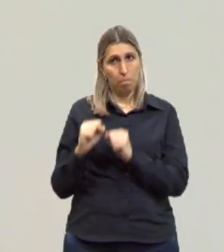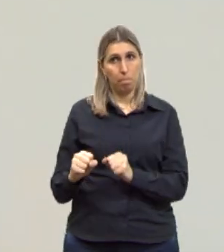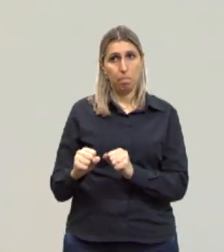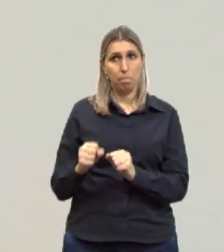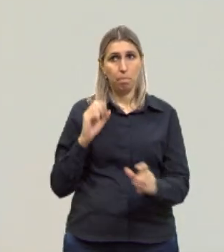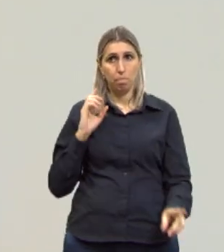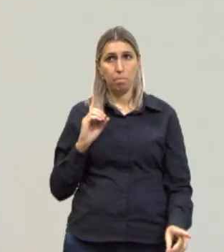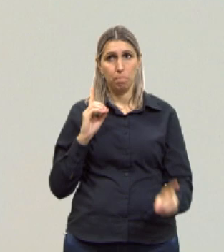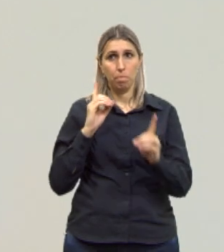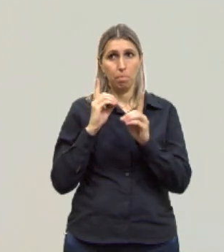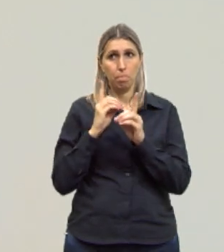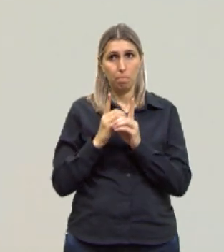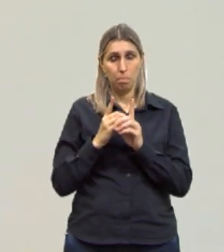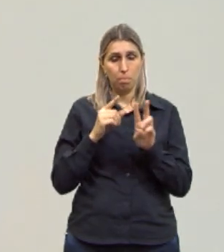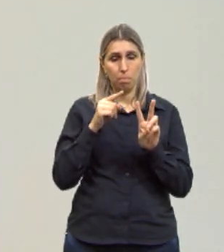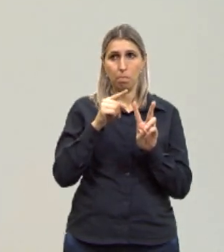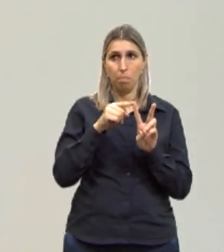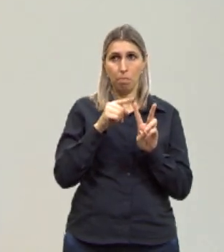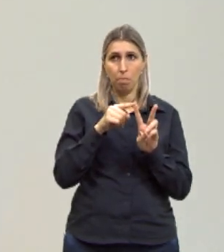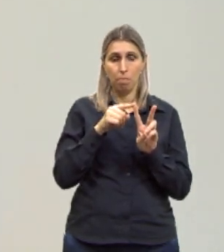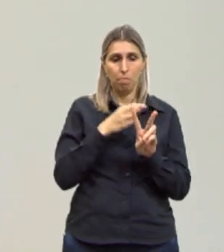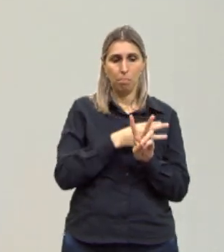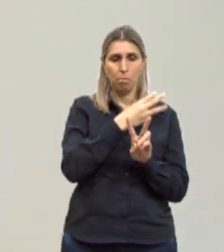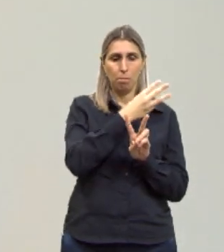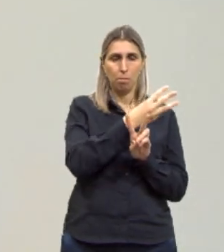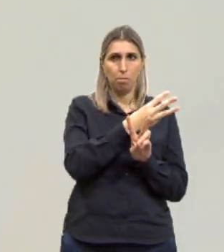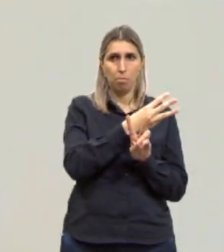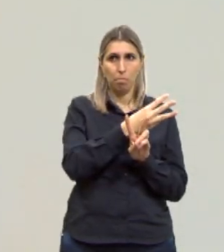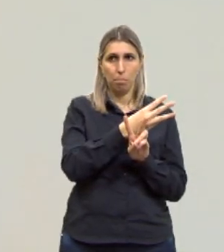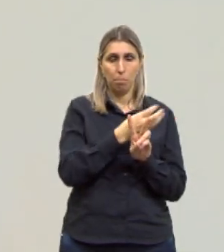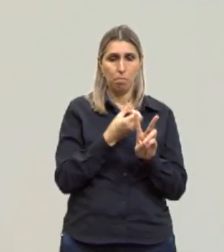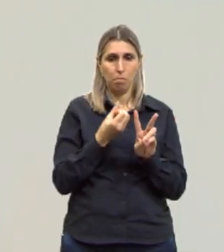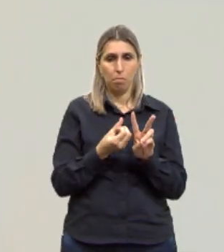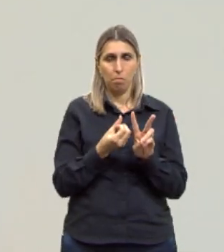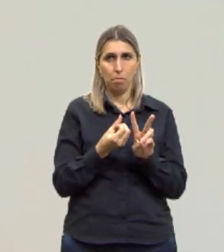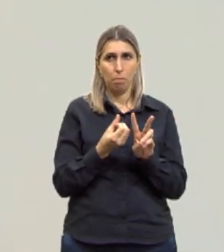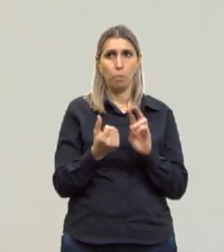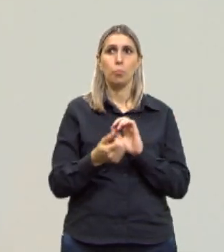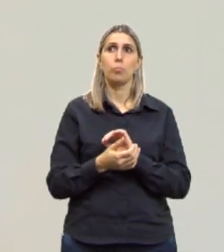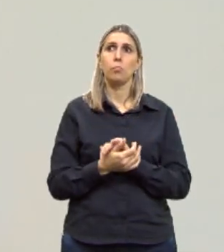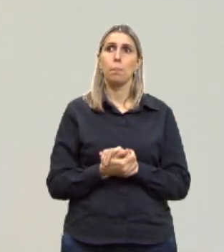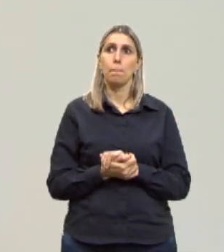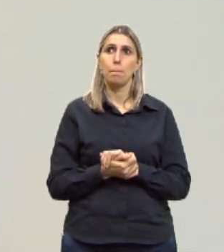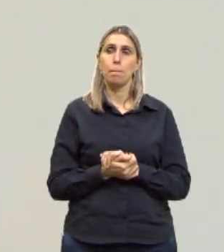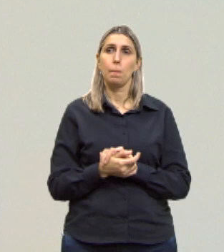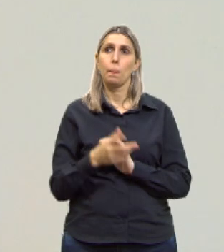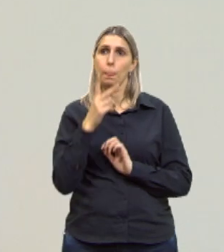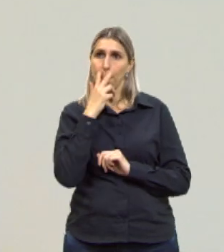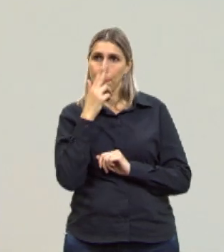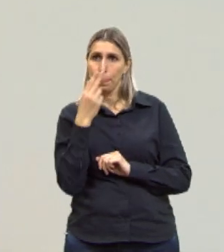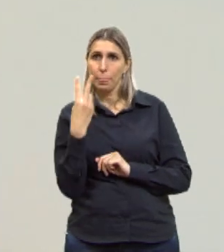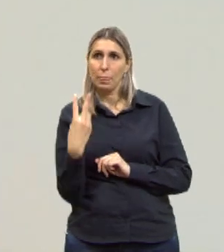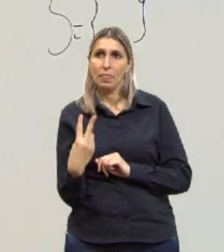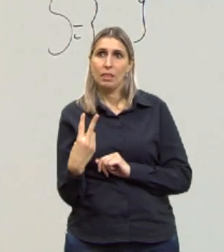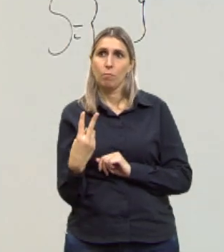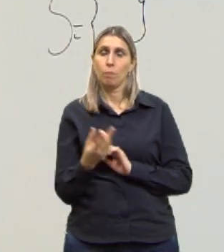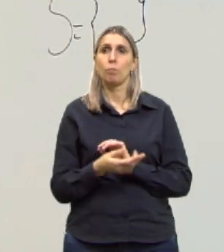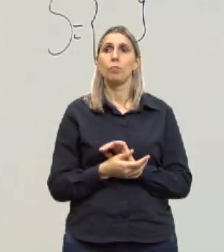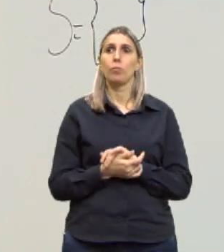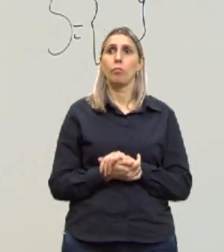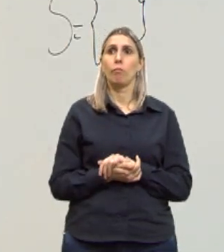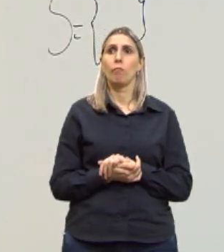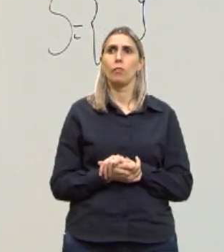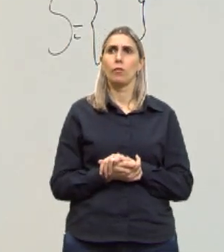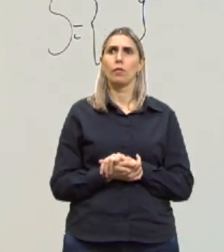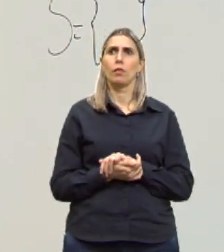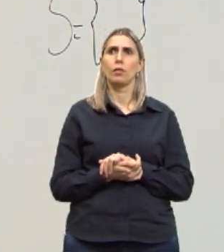nós encontrarmos uma raiz cúbica de 6 que seja igual a 2. Certo?